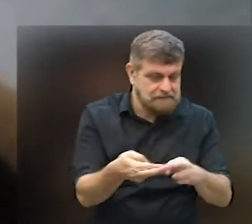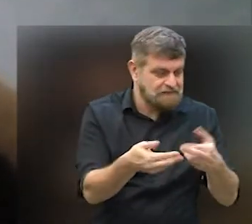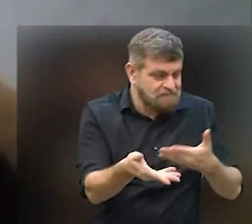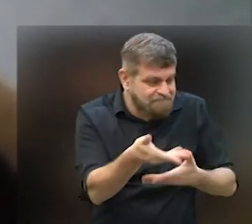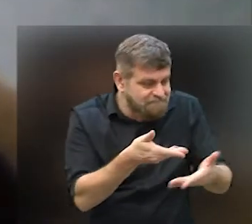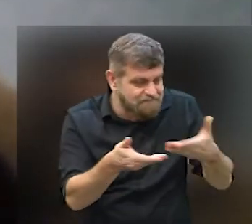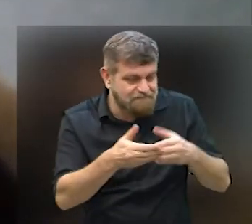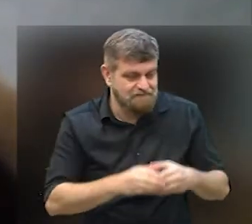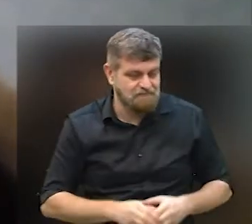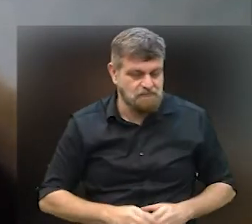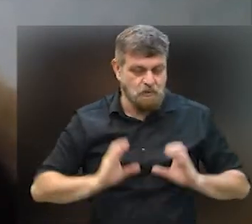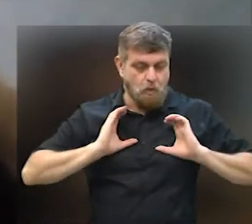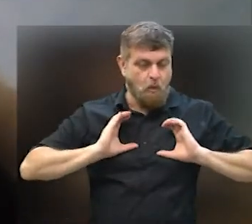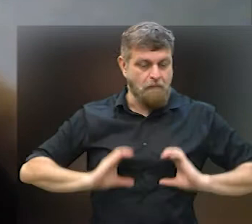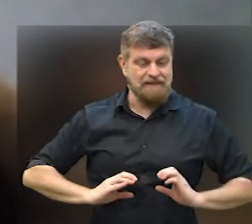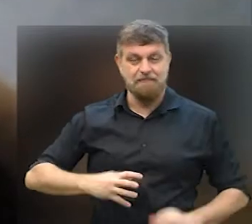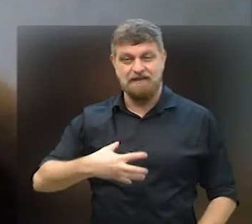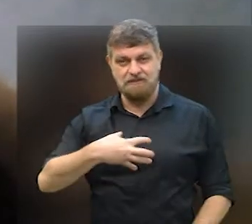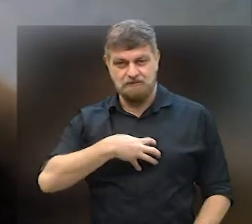relação, comportamento,